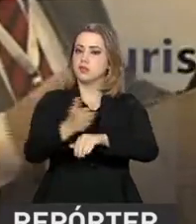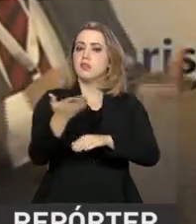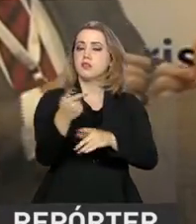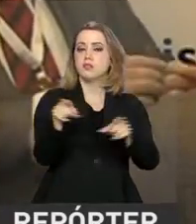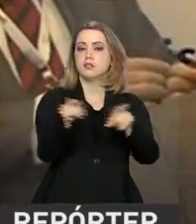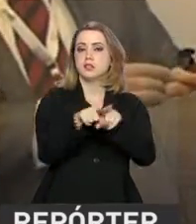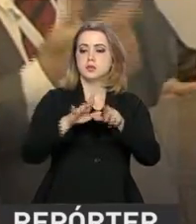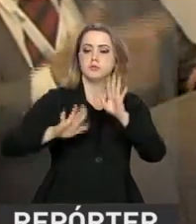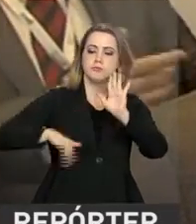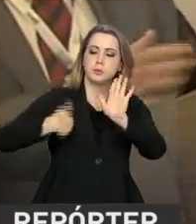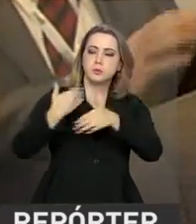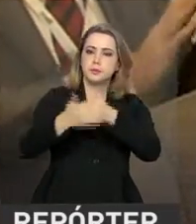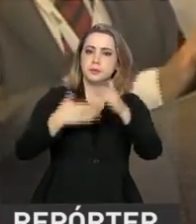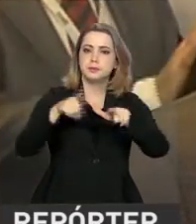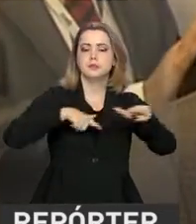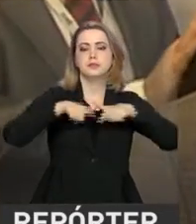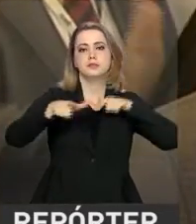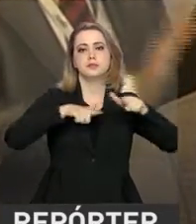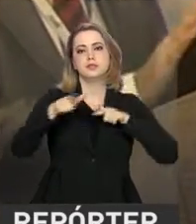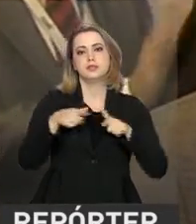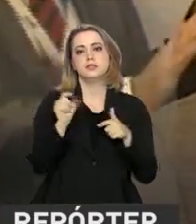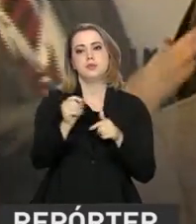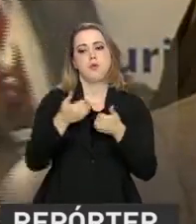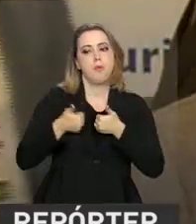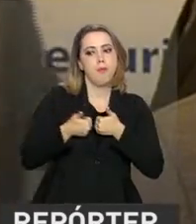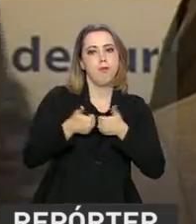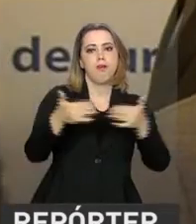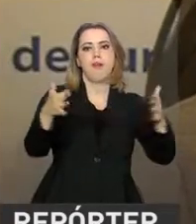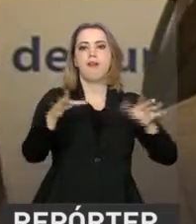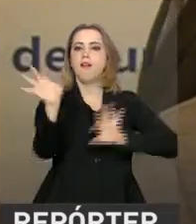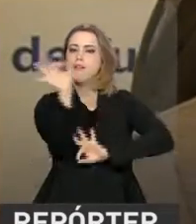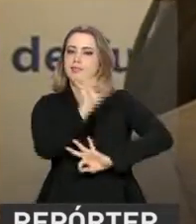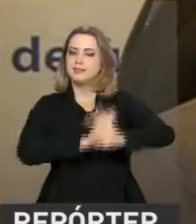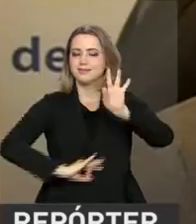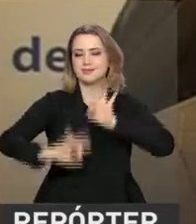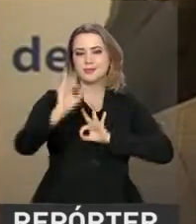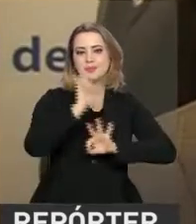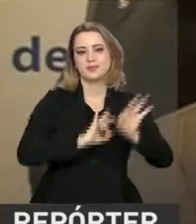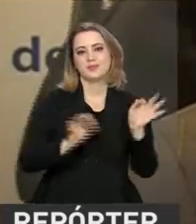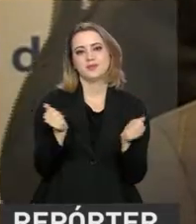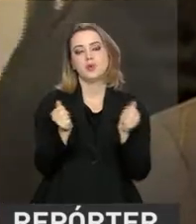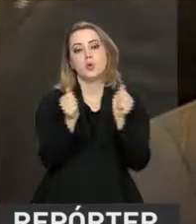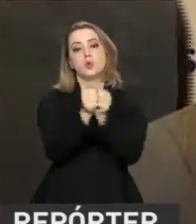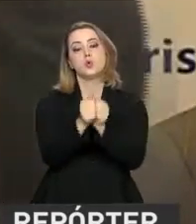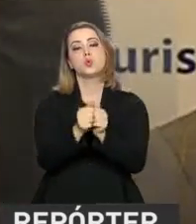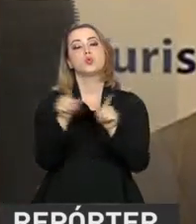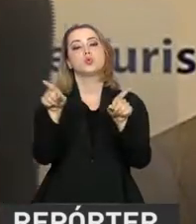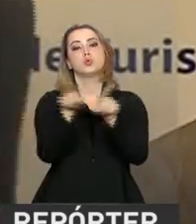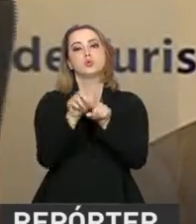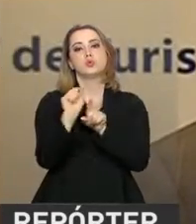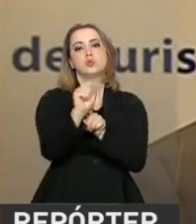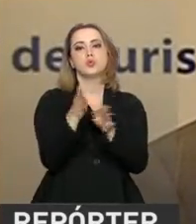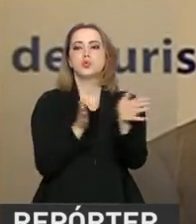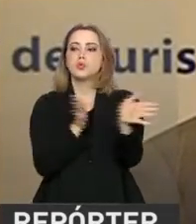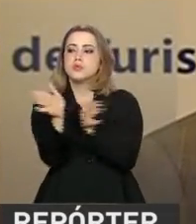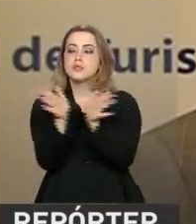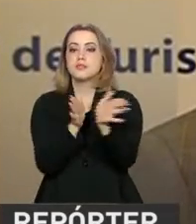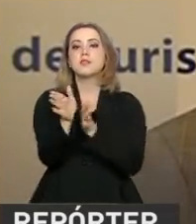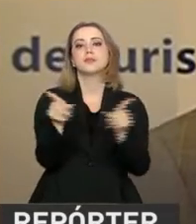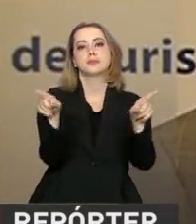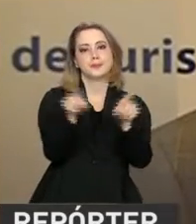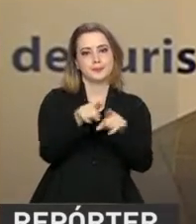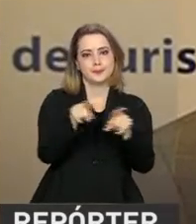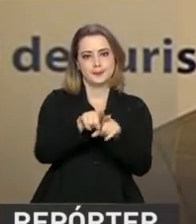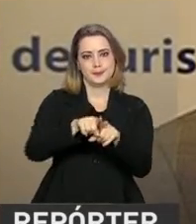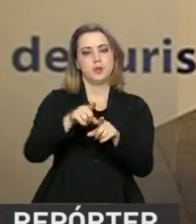trabalhando assim uma de uma maneira mais mais ampla e organizada junto ao trade na questão da acessibilidade também